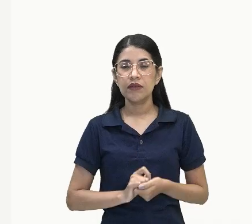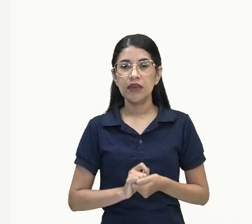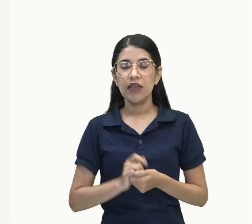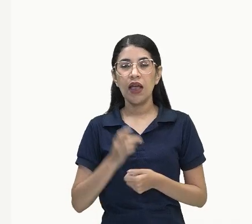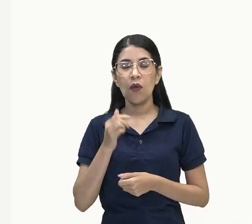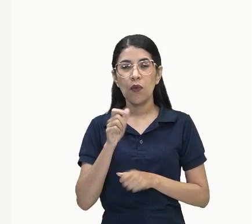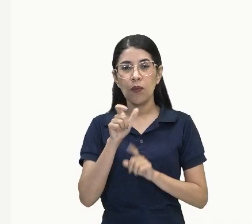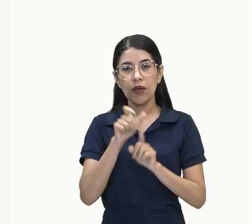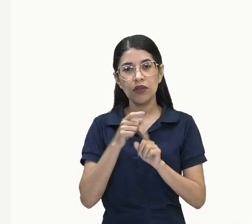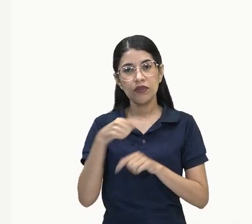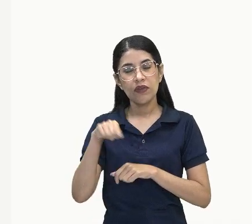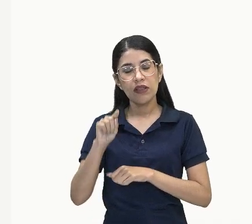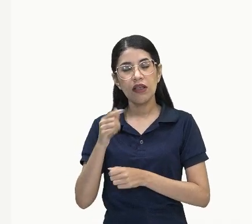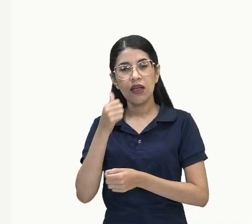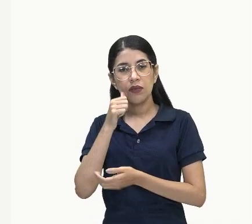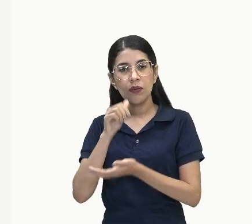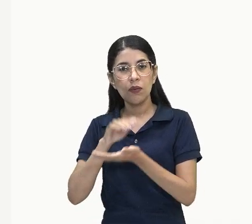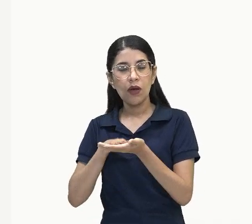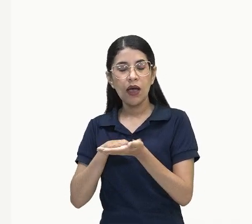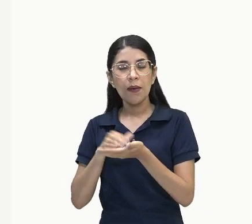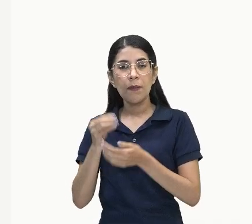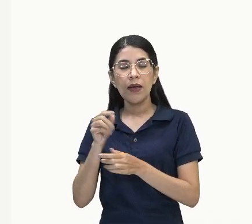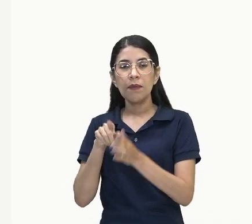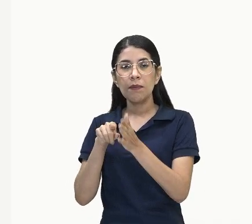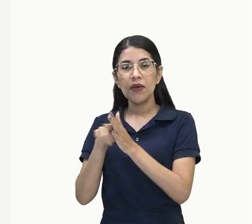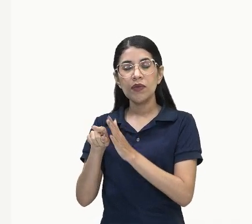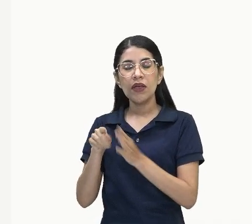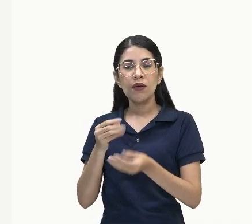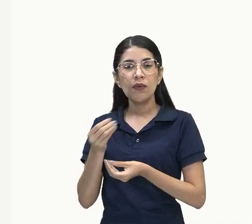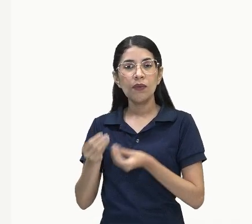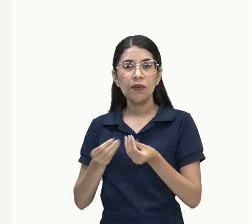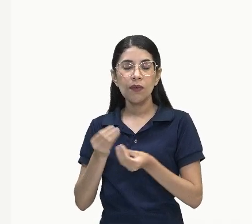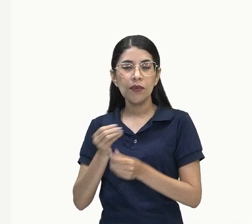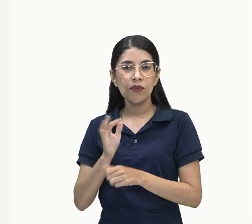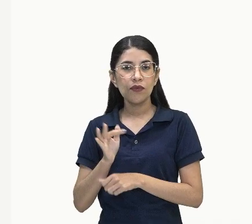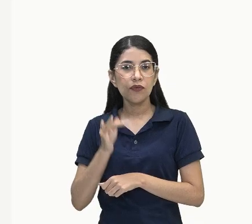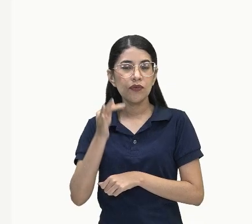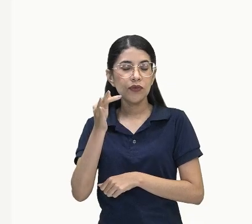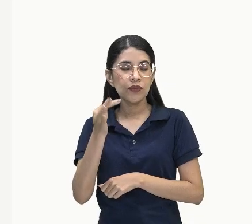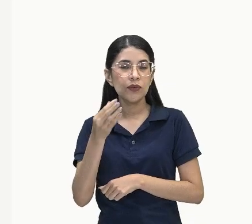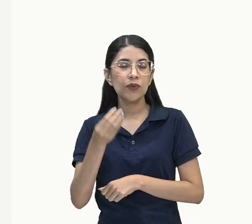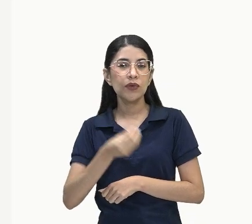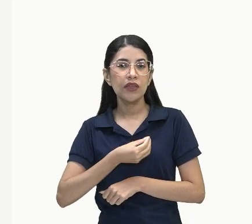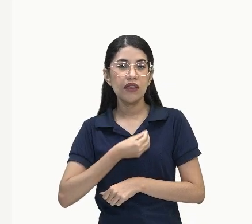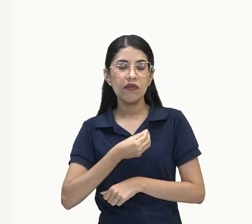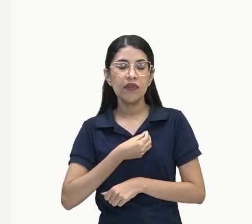vidente, procura a cartomante para verificar como que vai ser, né, o desenrolar do